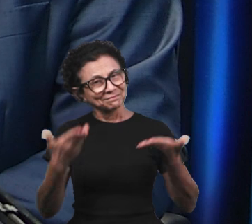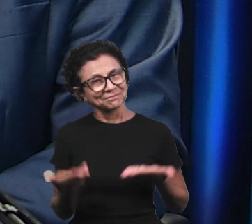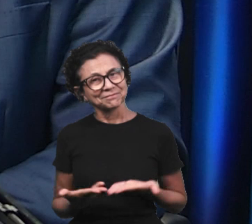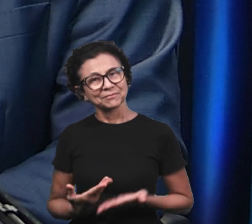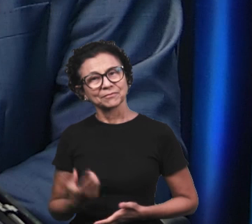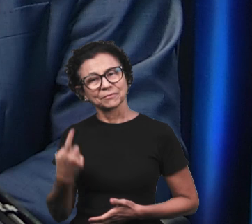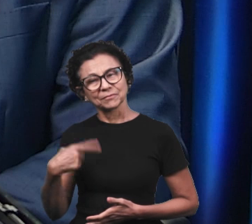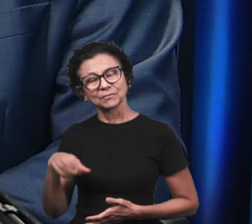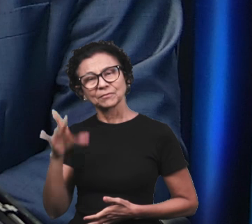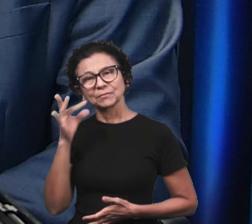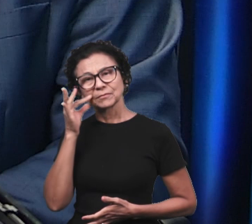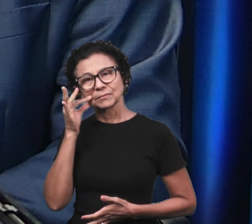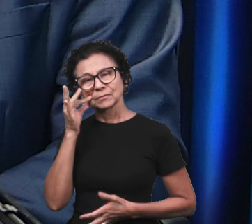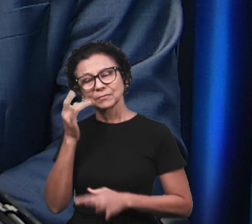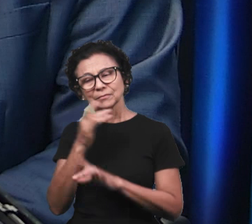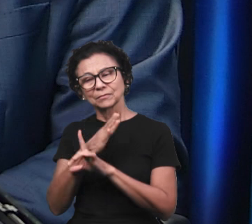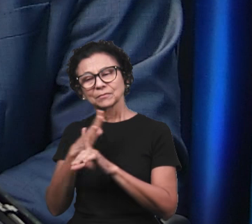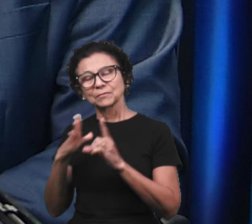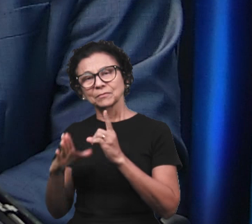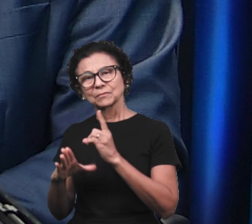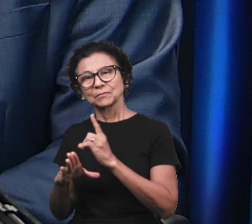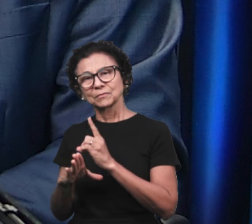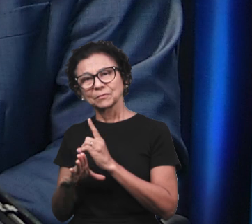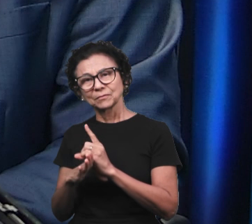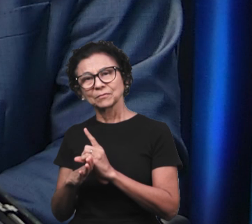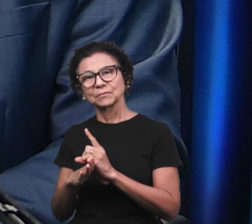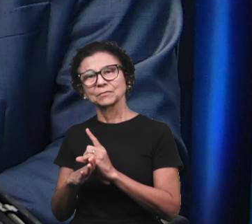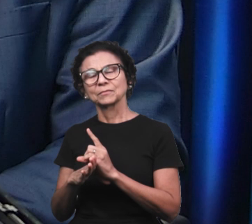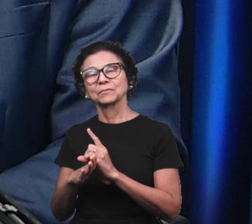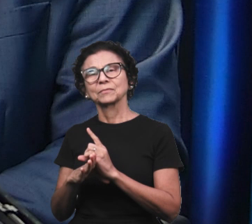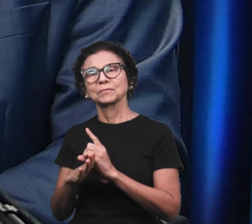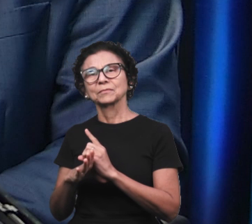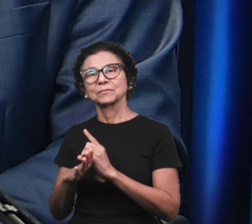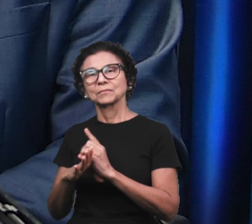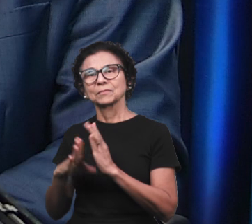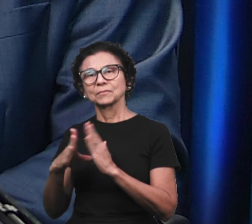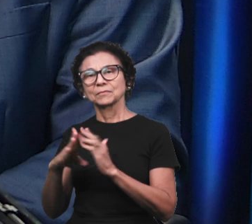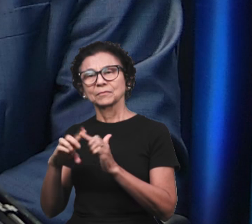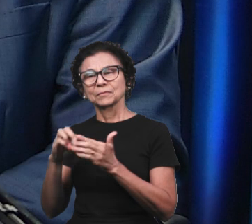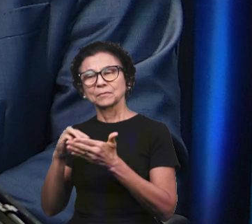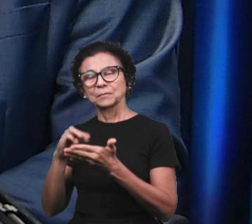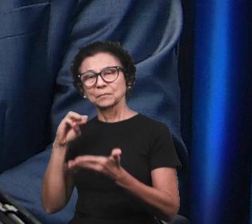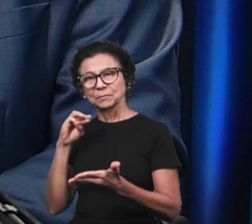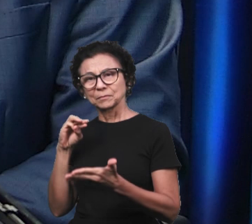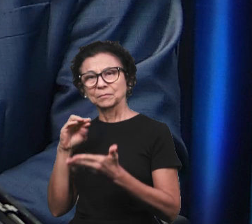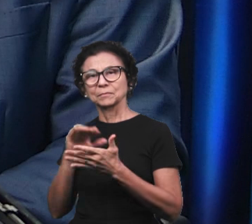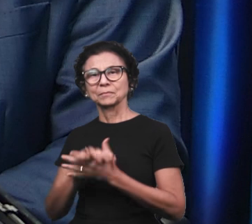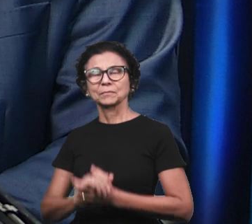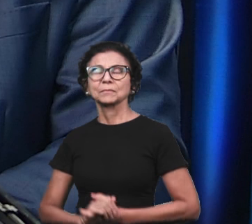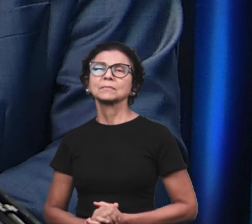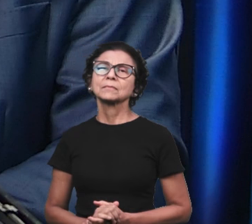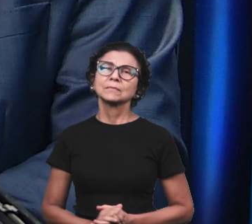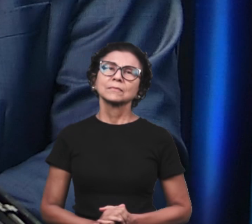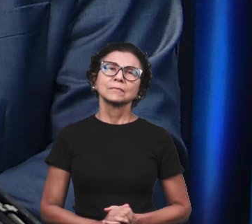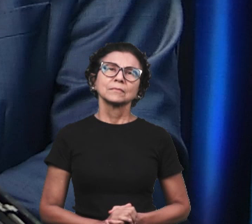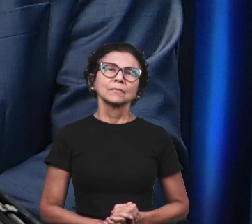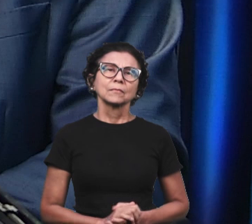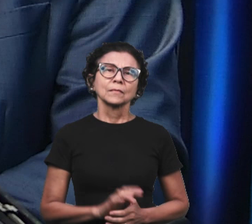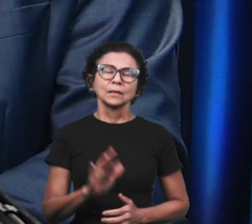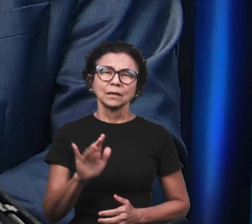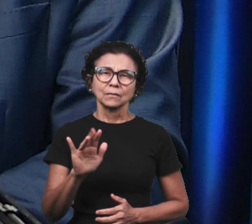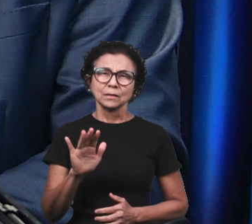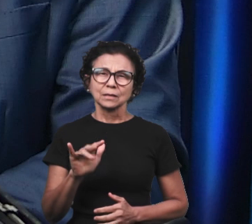participe conosco no culto presencial em uma das nossas igrejas. E você abrindo aí